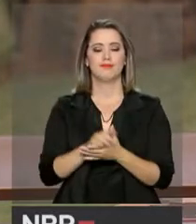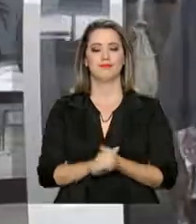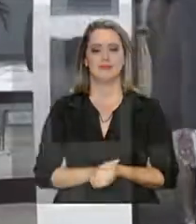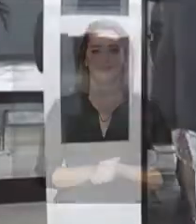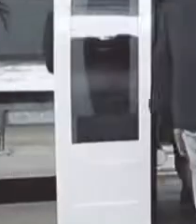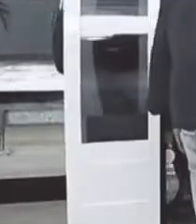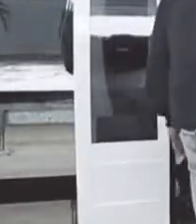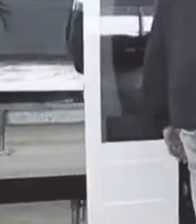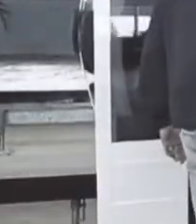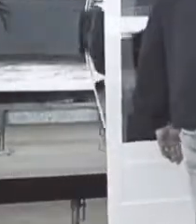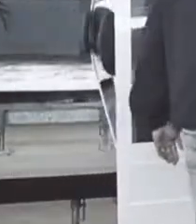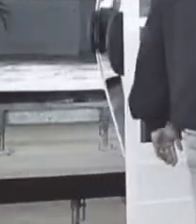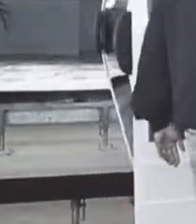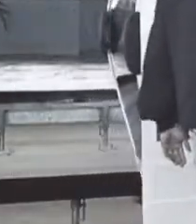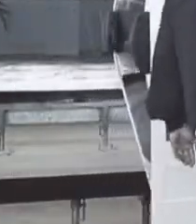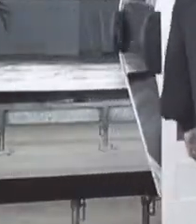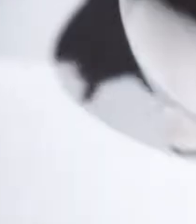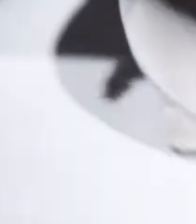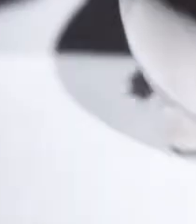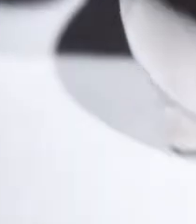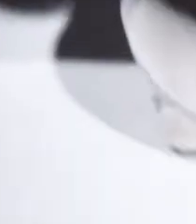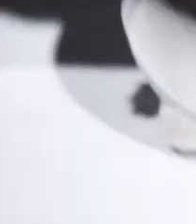já!